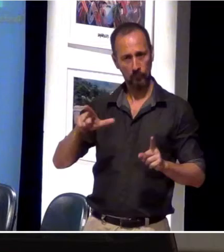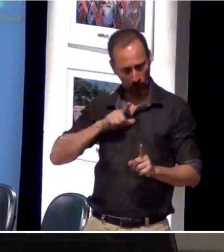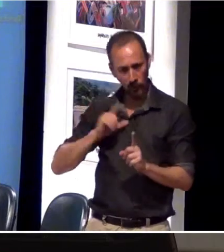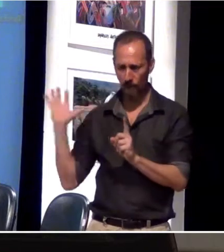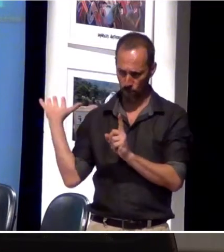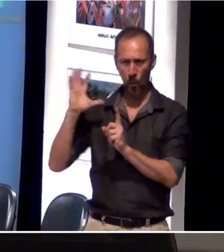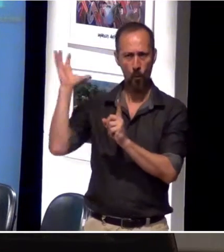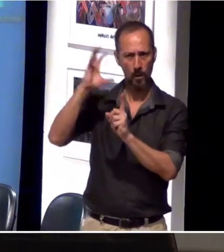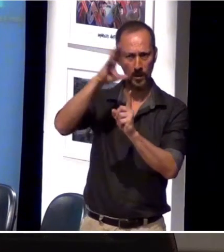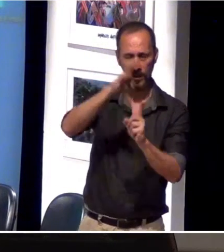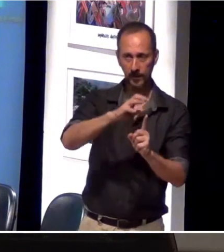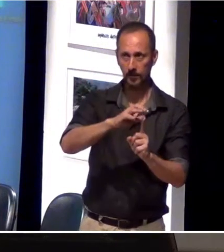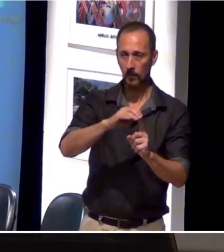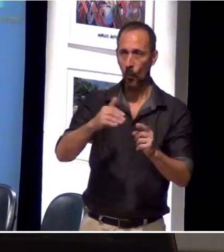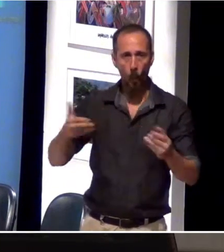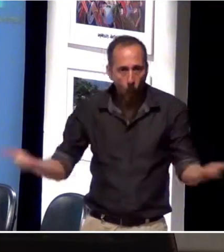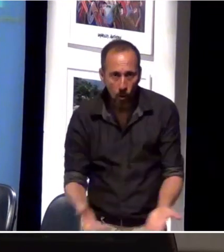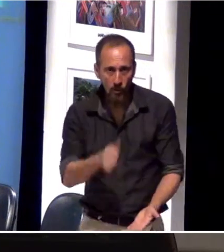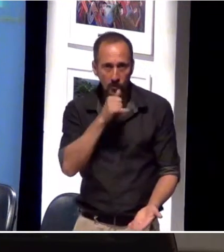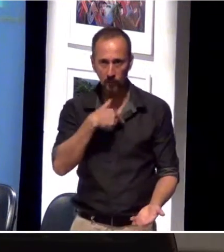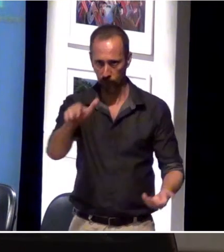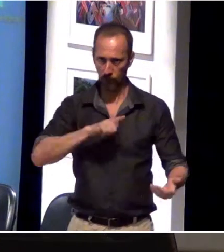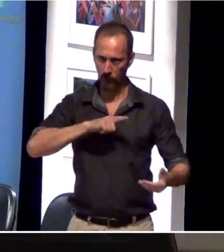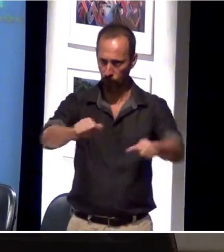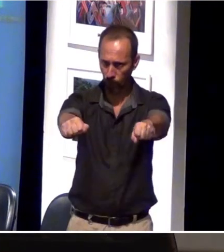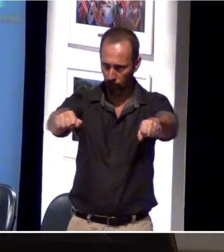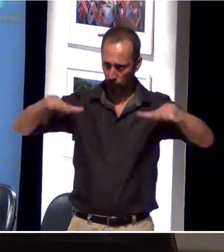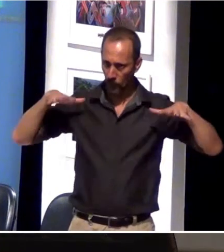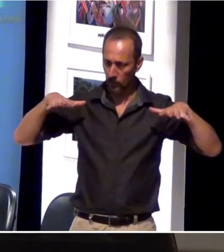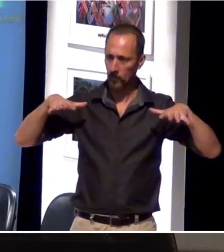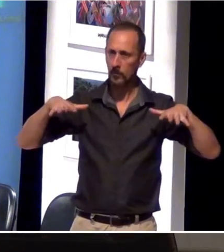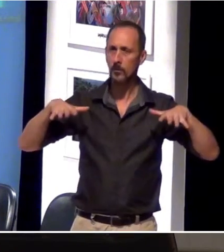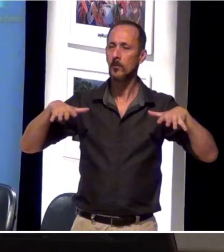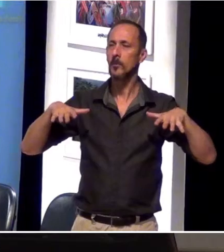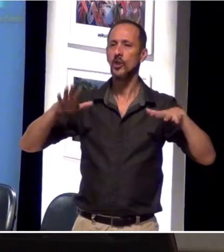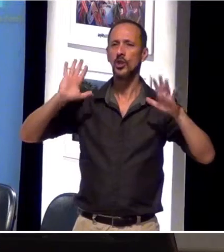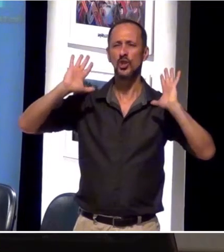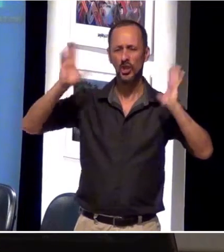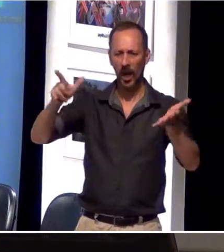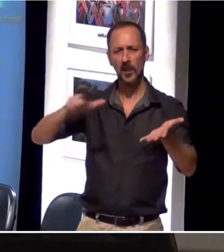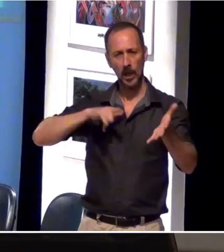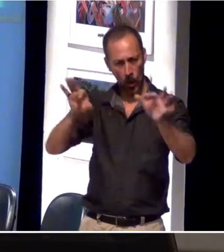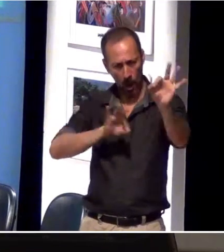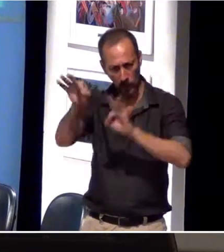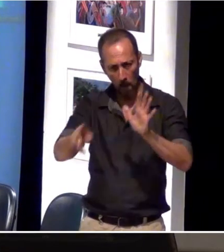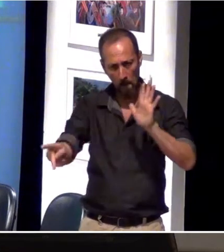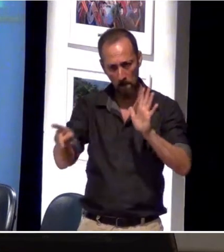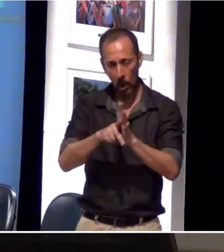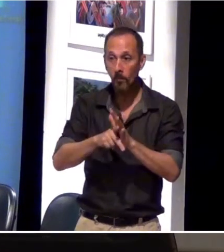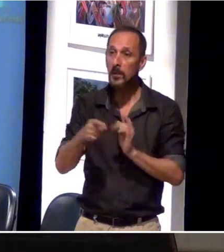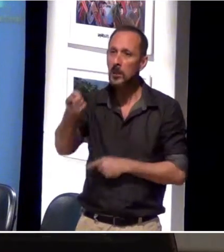gente está aqui num auditório organizado de uma determinada forma, que para todo mundo é